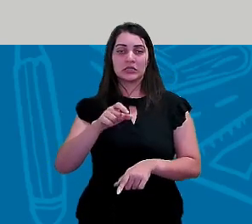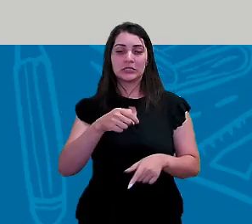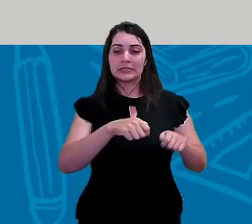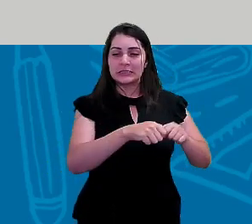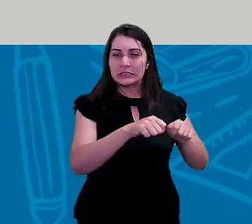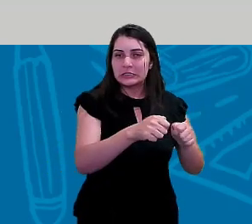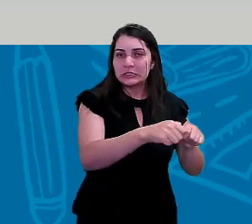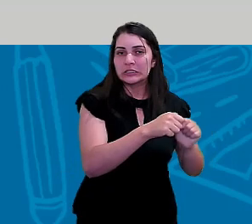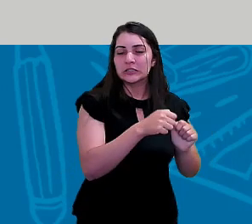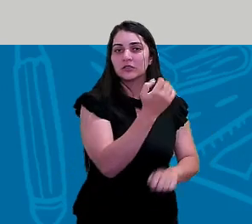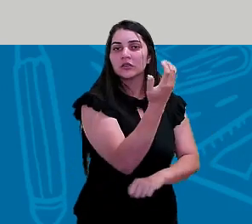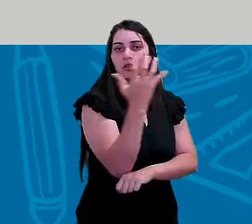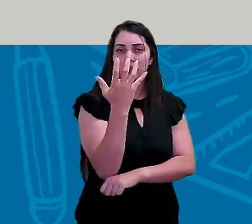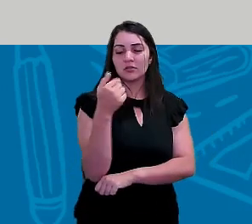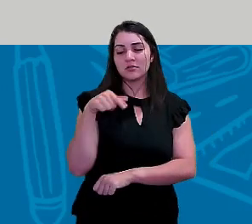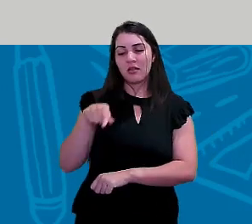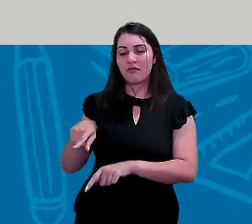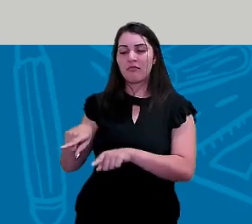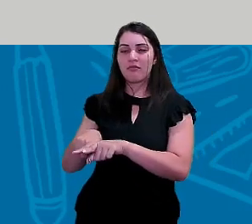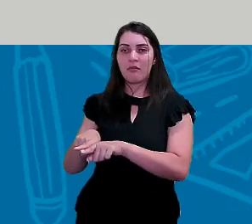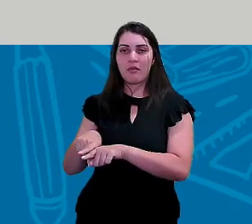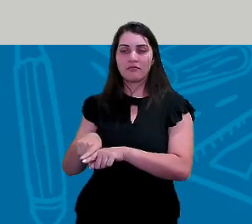se autodestruindo.